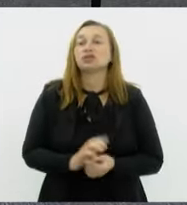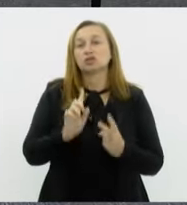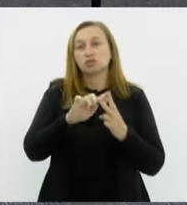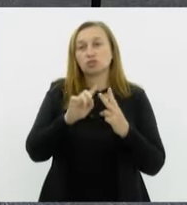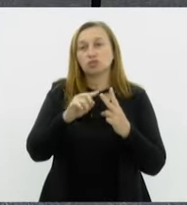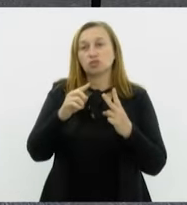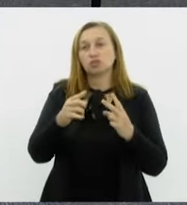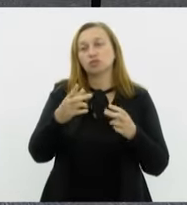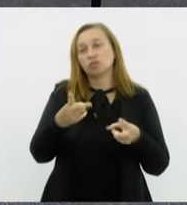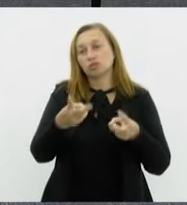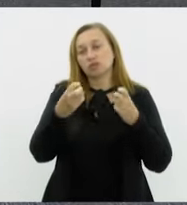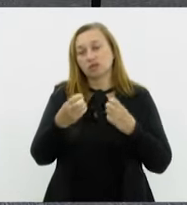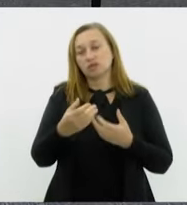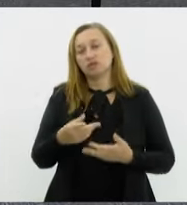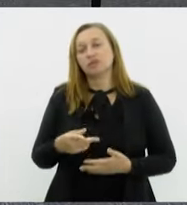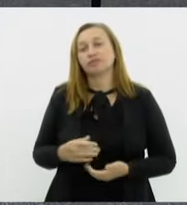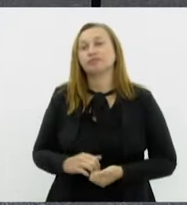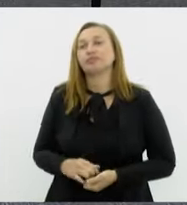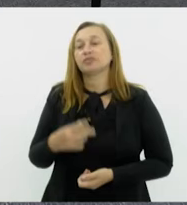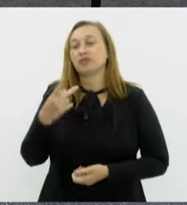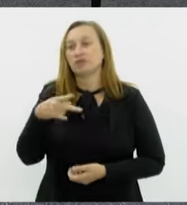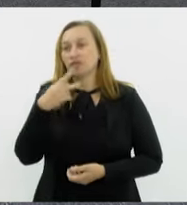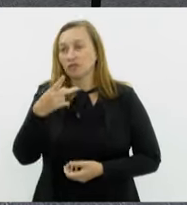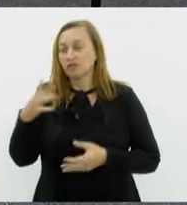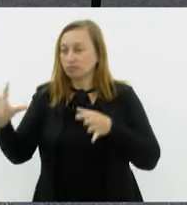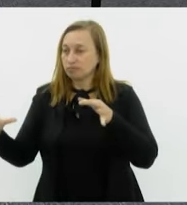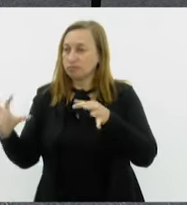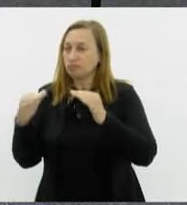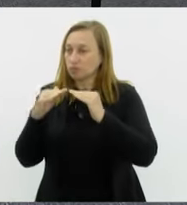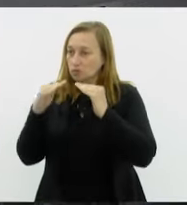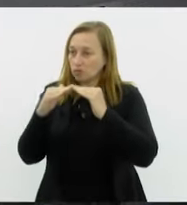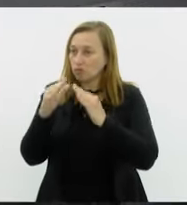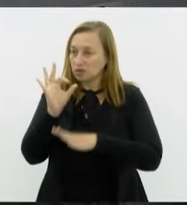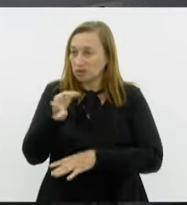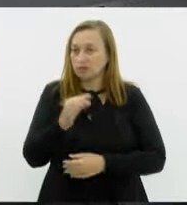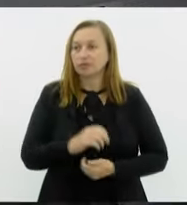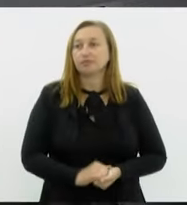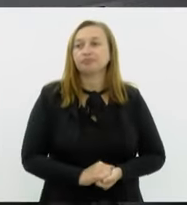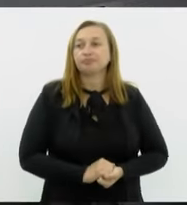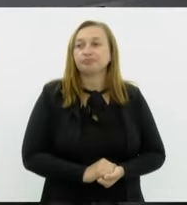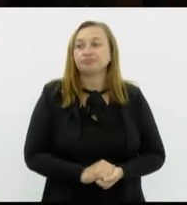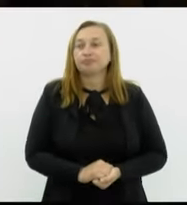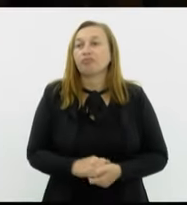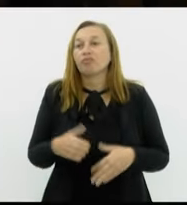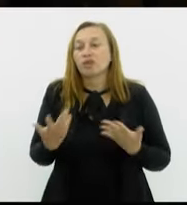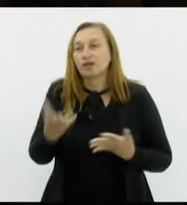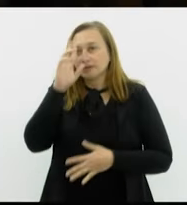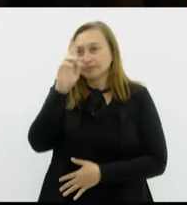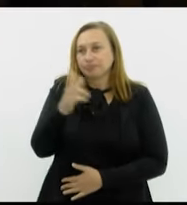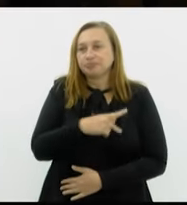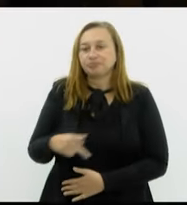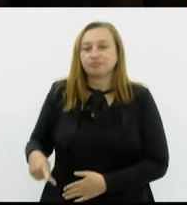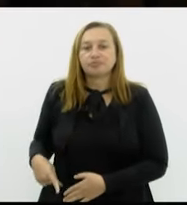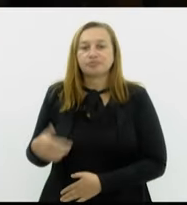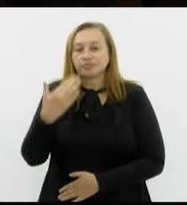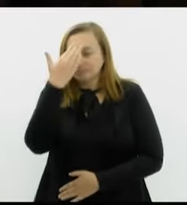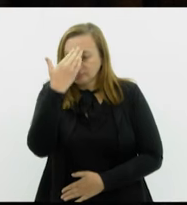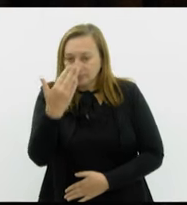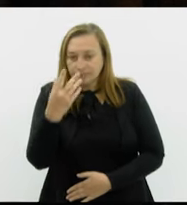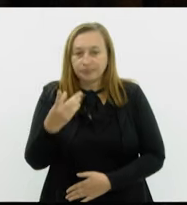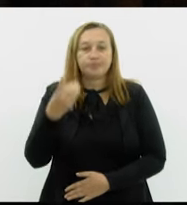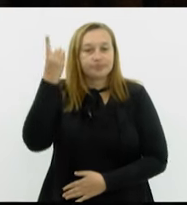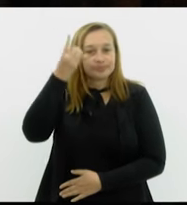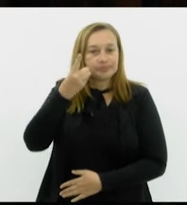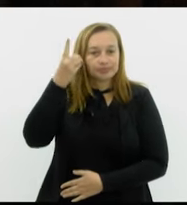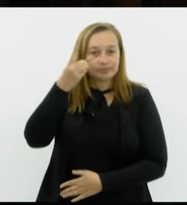que eu faço à sua exposição, com a qual concordo completamente. Então, presidente, agradecendo a parte do deputado